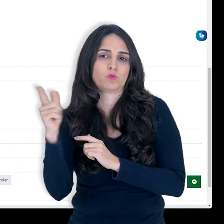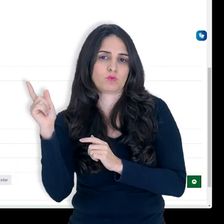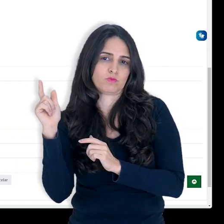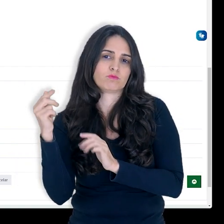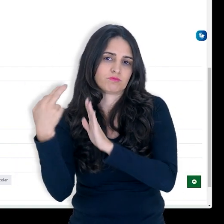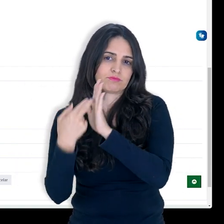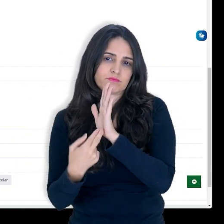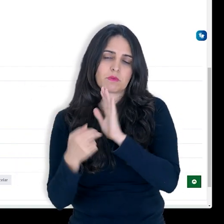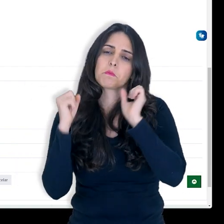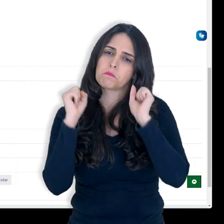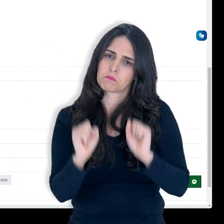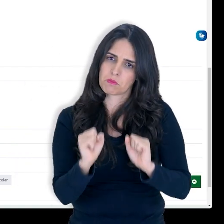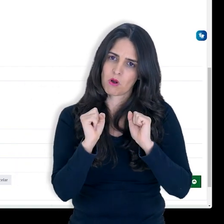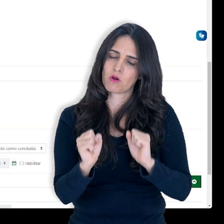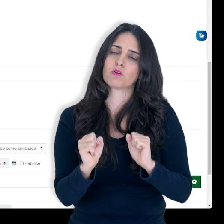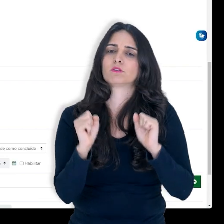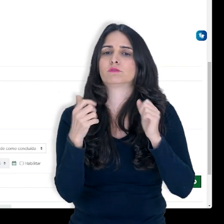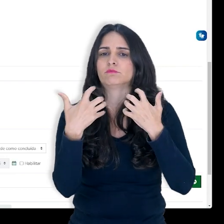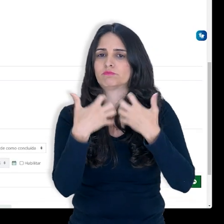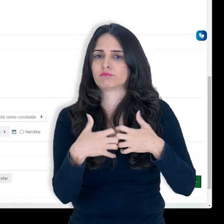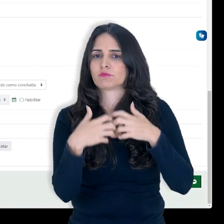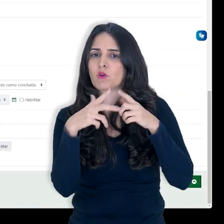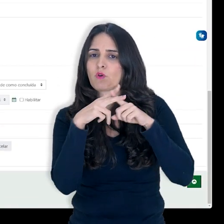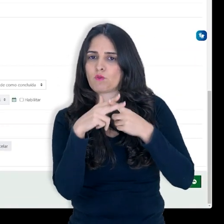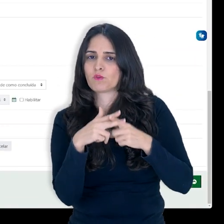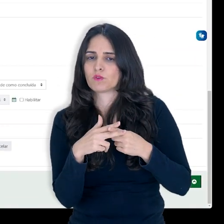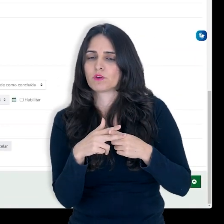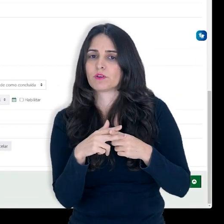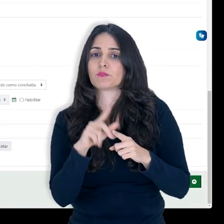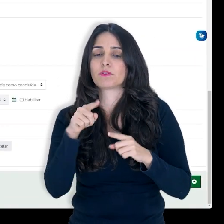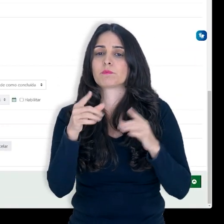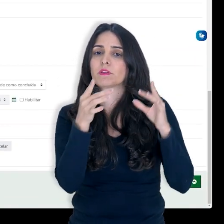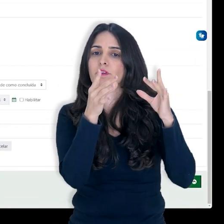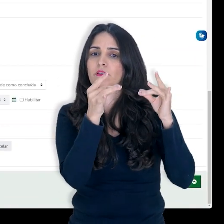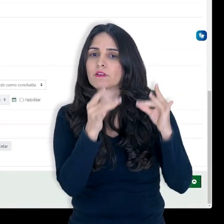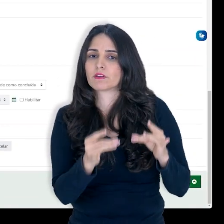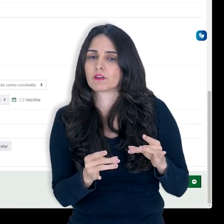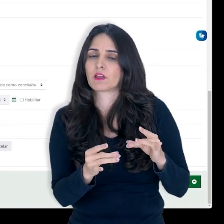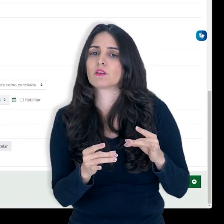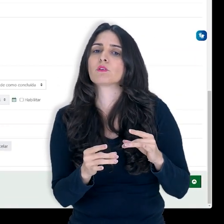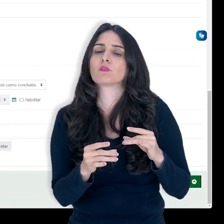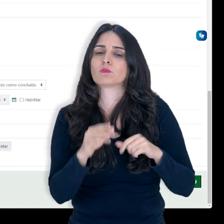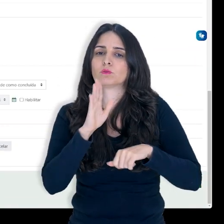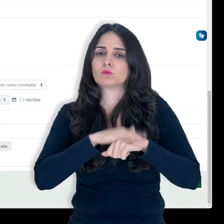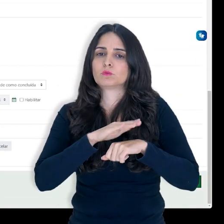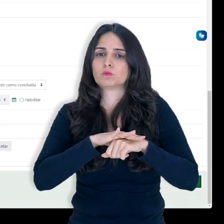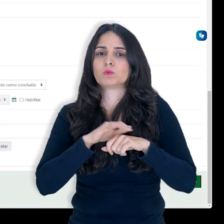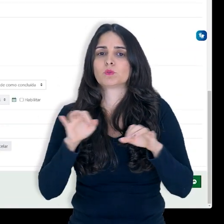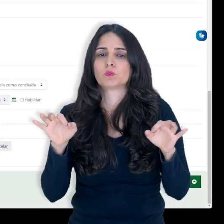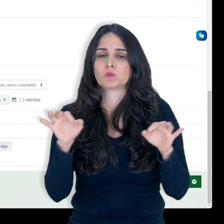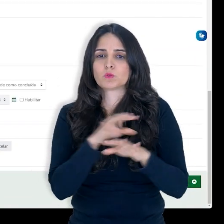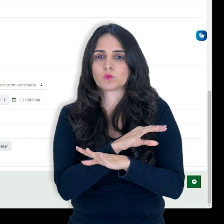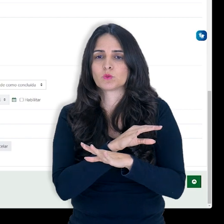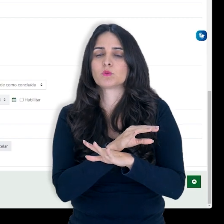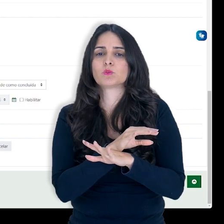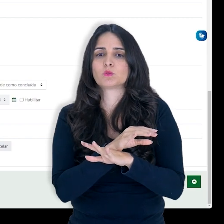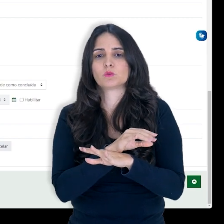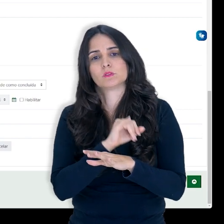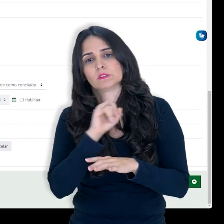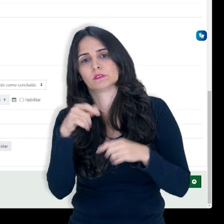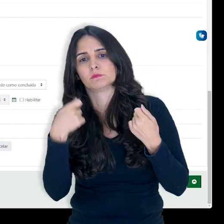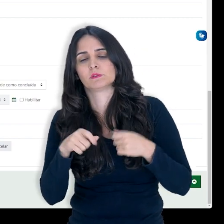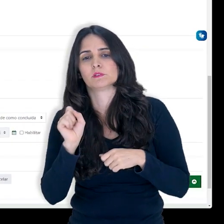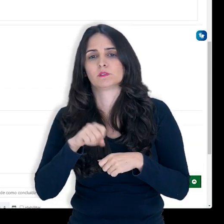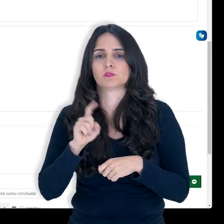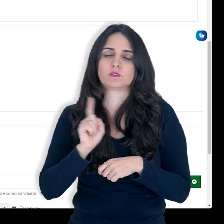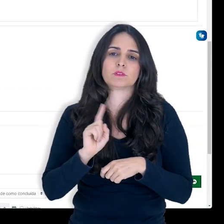previamente isso também é possível e aqui também determinar os critérios de conclusão se for